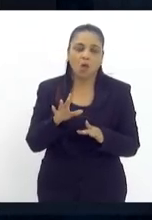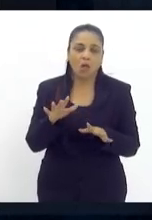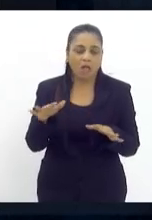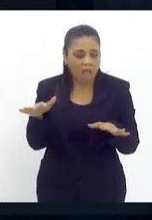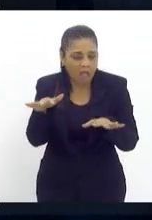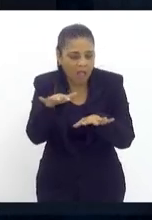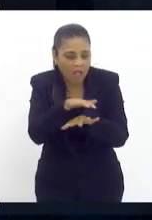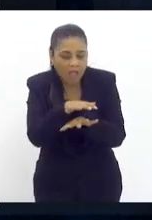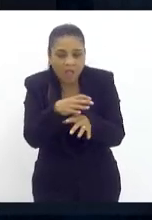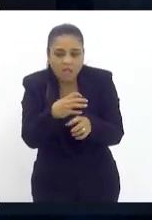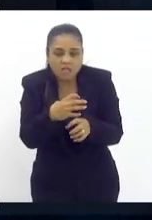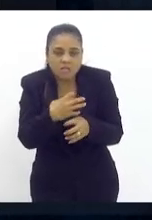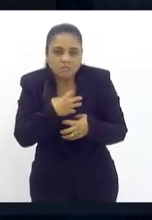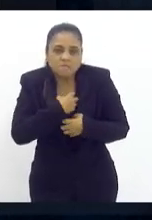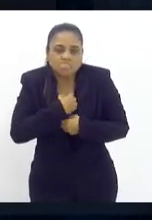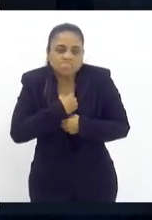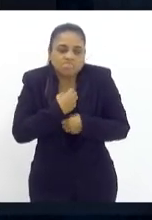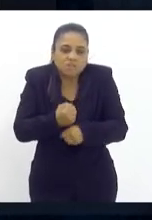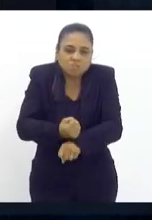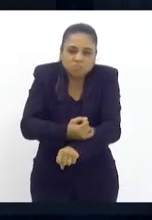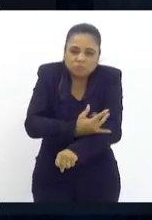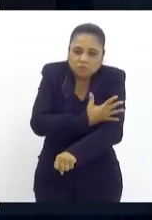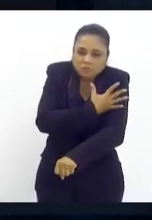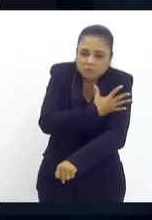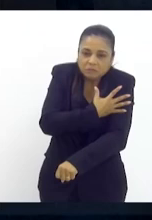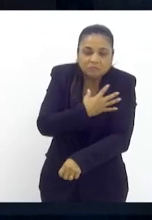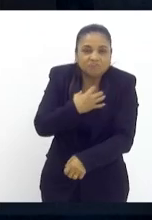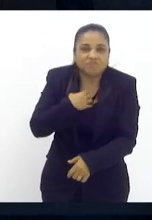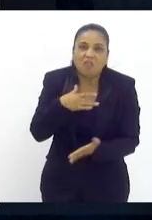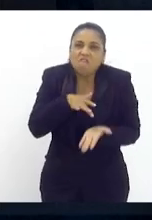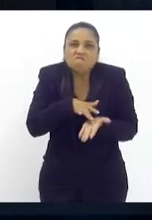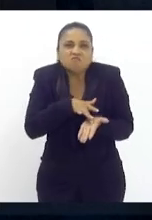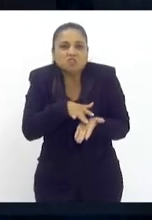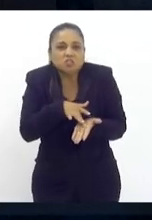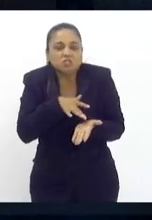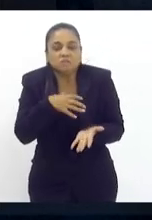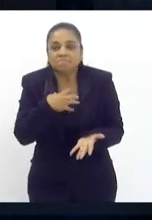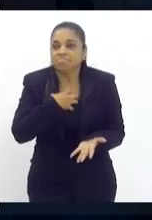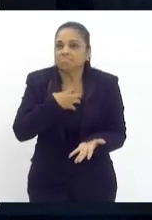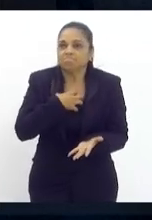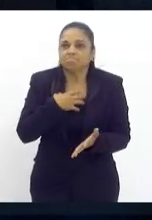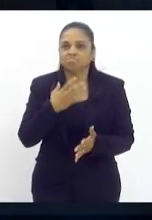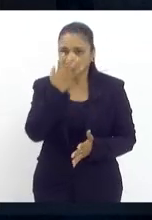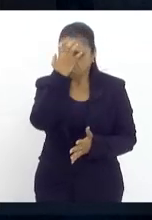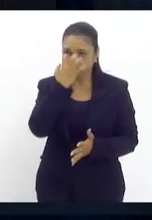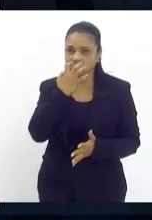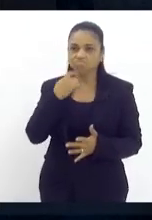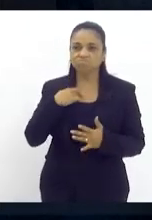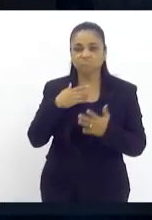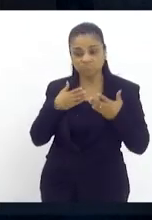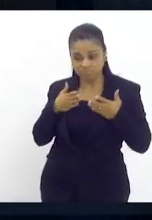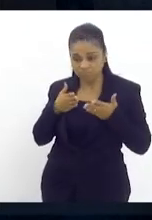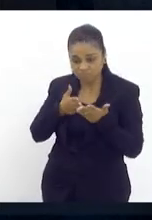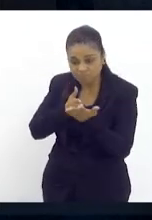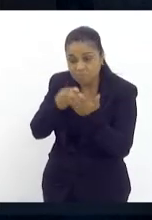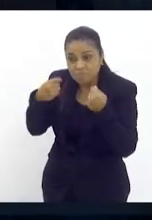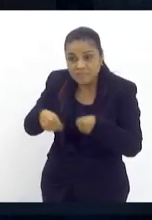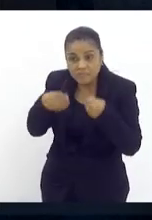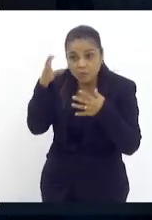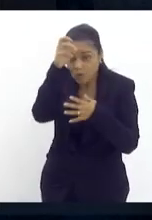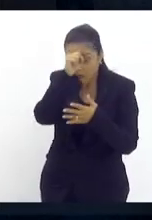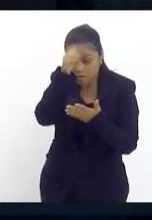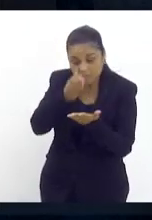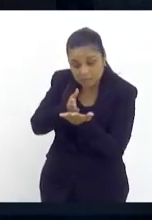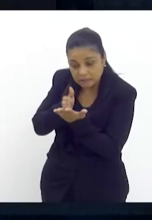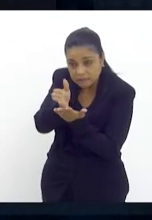a minha emoção, fingir que eu não tenho sentimento. Eu preciso aprender a direcionar, a canalizar as